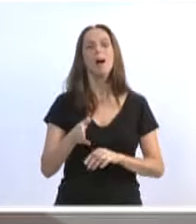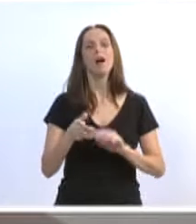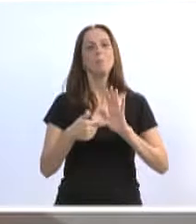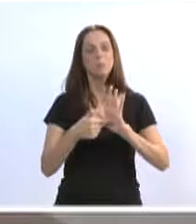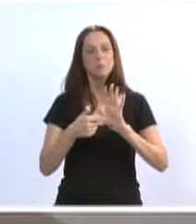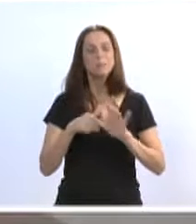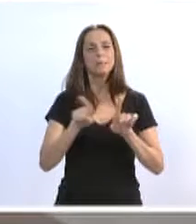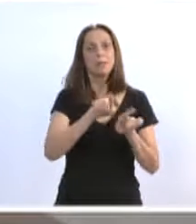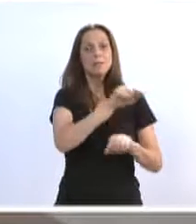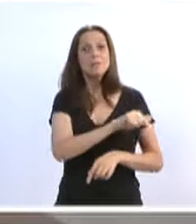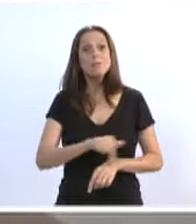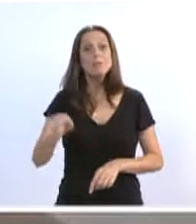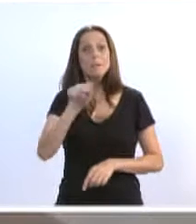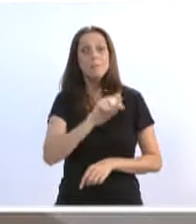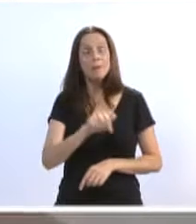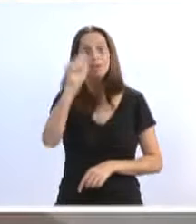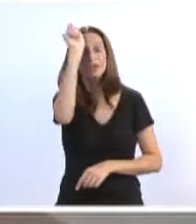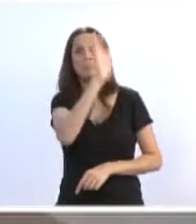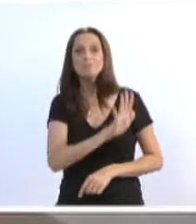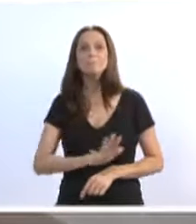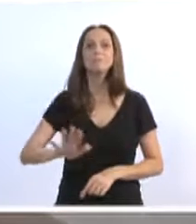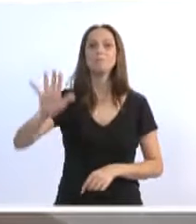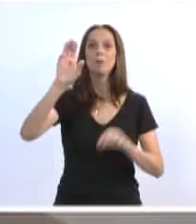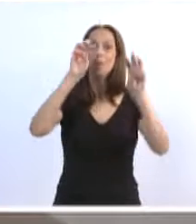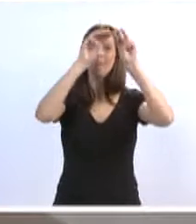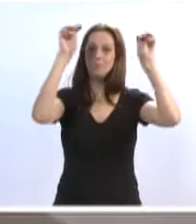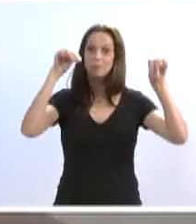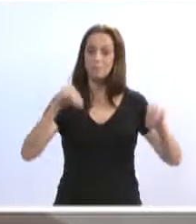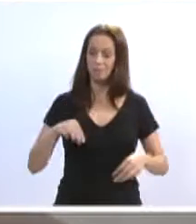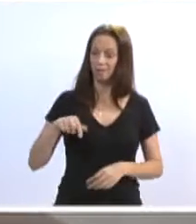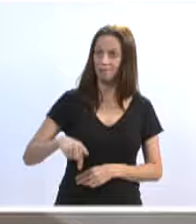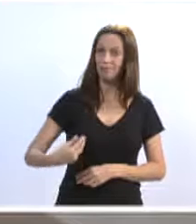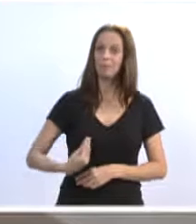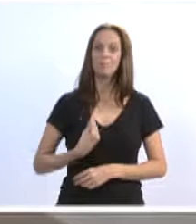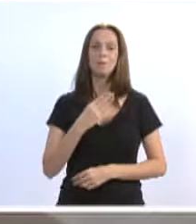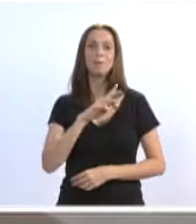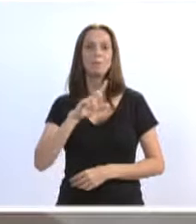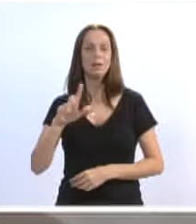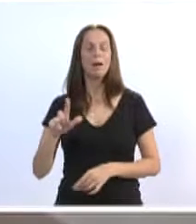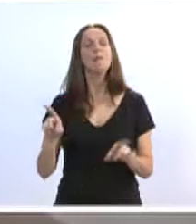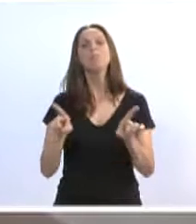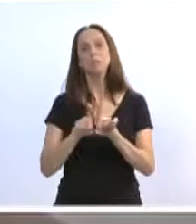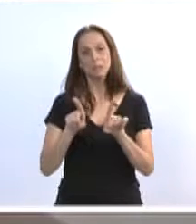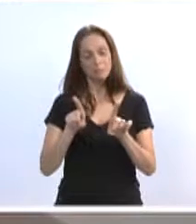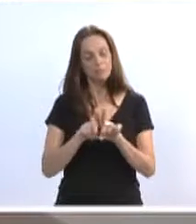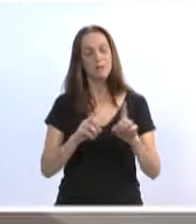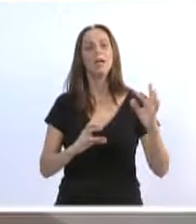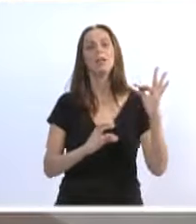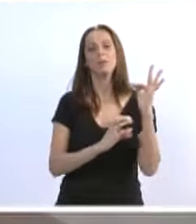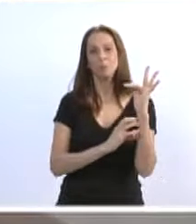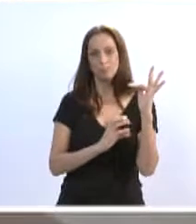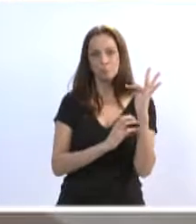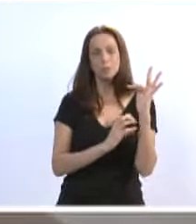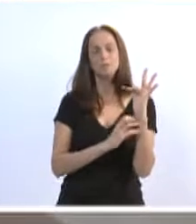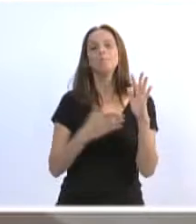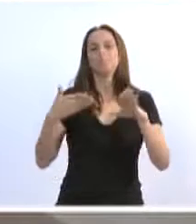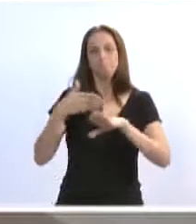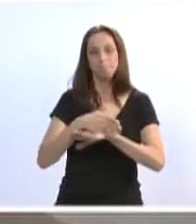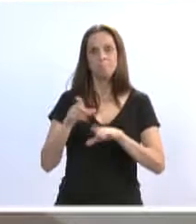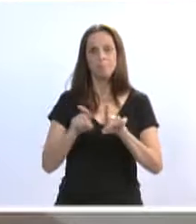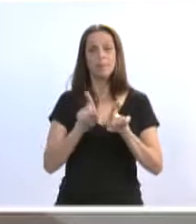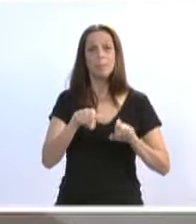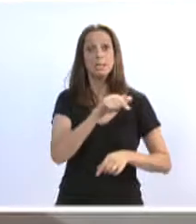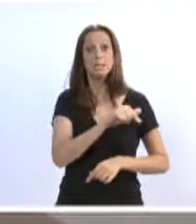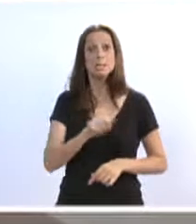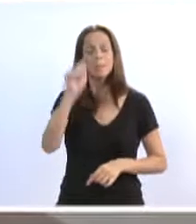Museus, mostrando um pouco dos museus de Blumenau e da participação da Fundação Cultural nesta Semana Nacional.